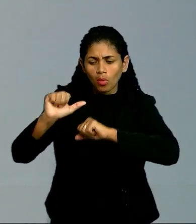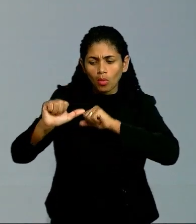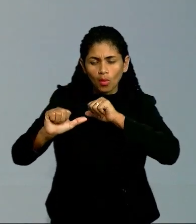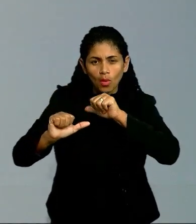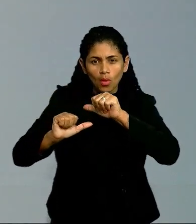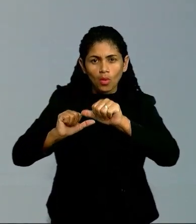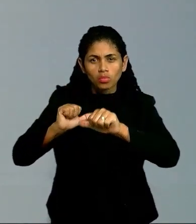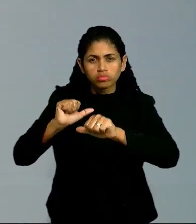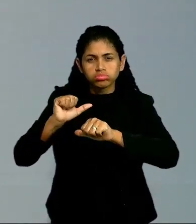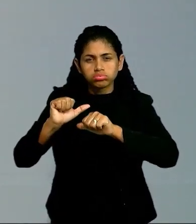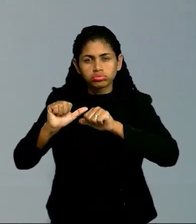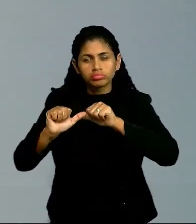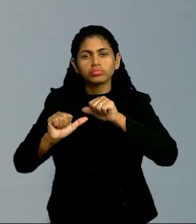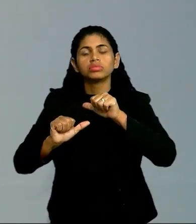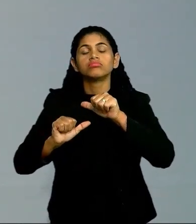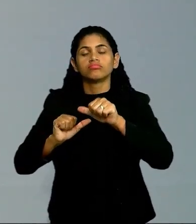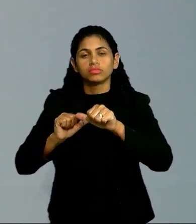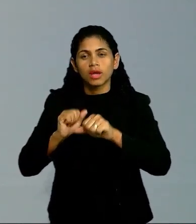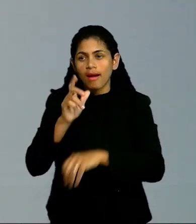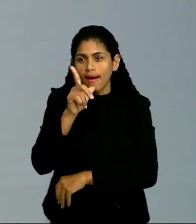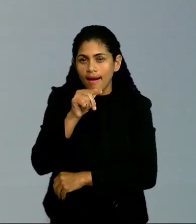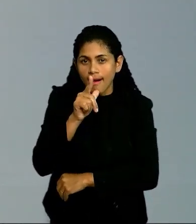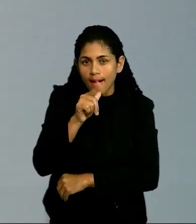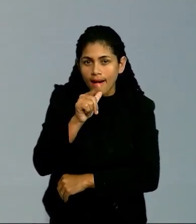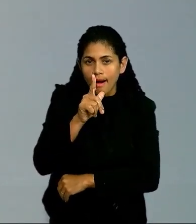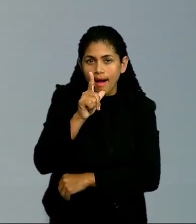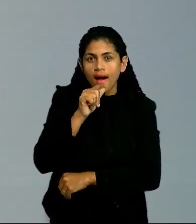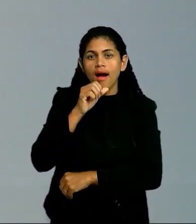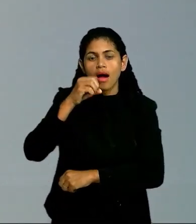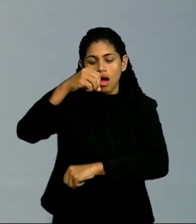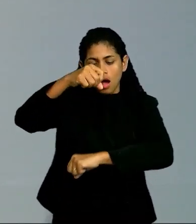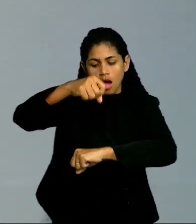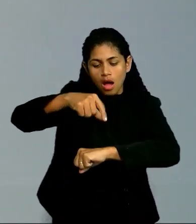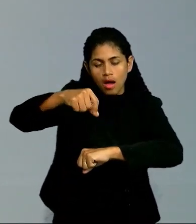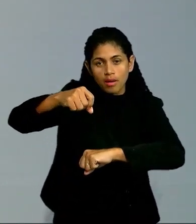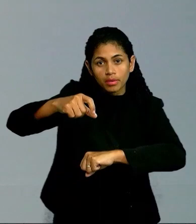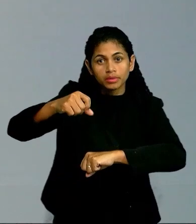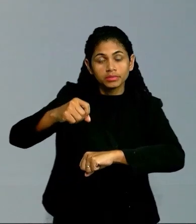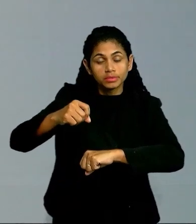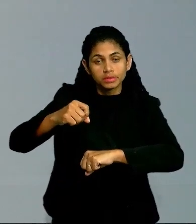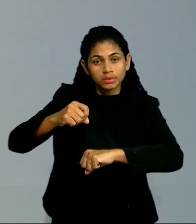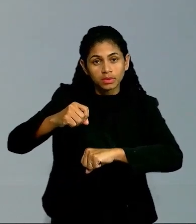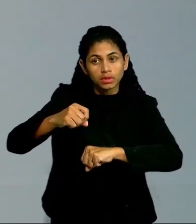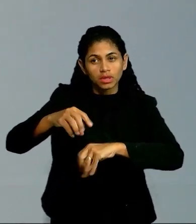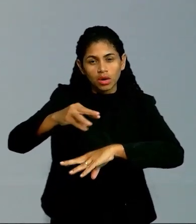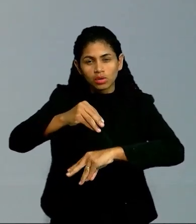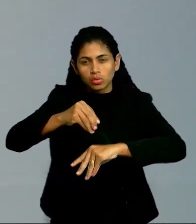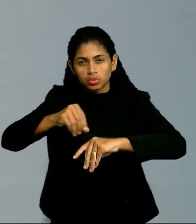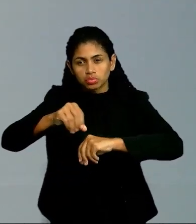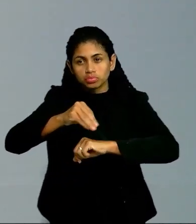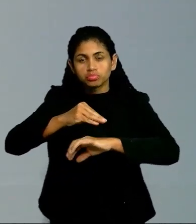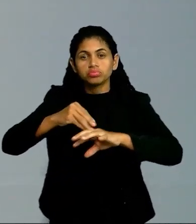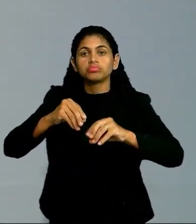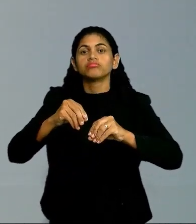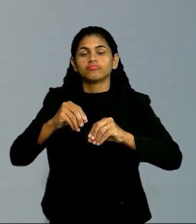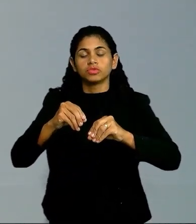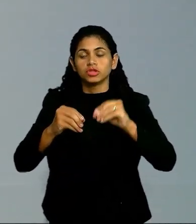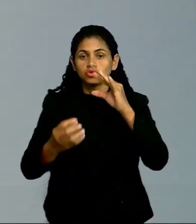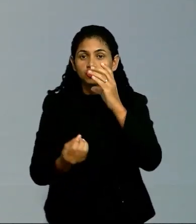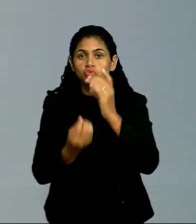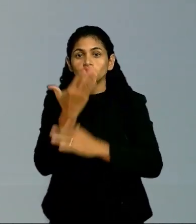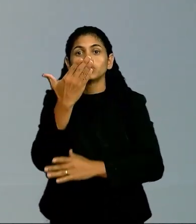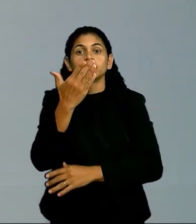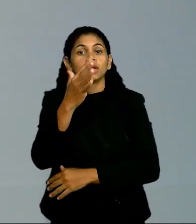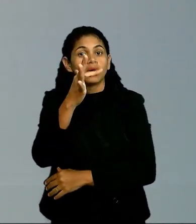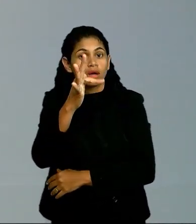as moléculas de oxigênio e de água que estão suspensas no ar atmosférico fazem esse processo de oxidação.